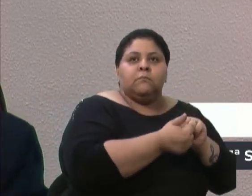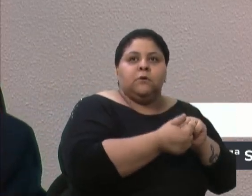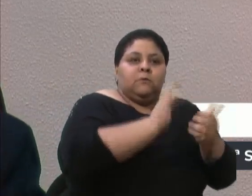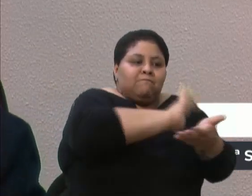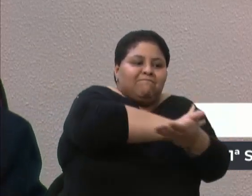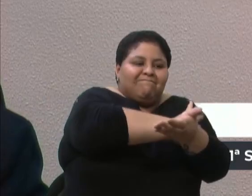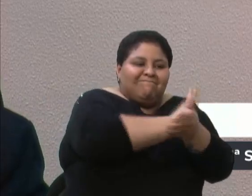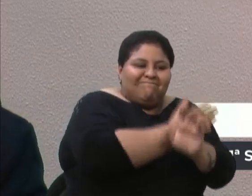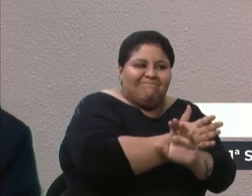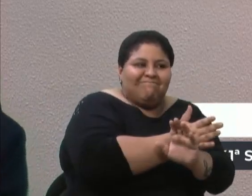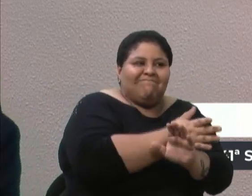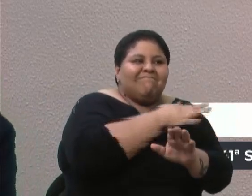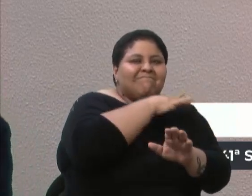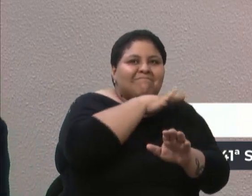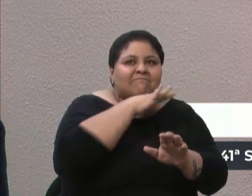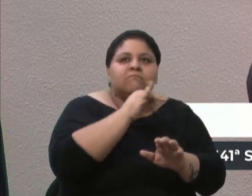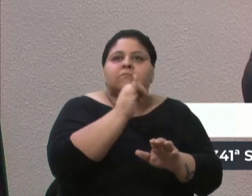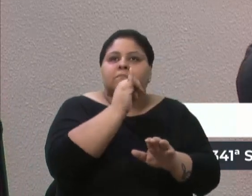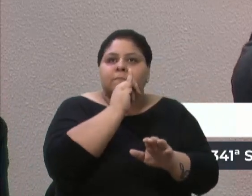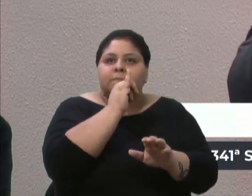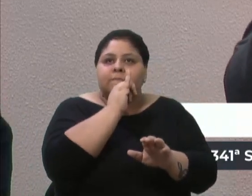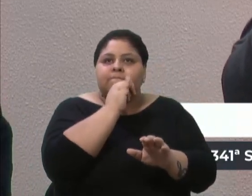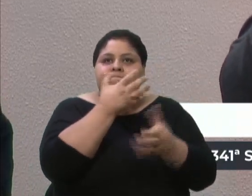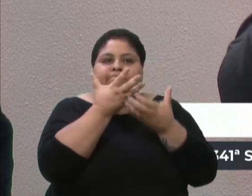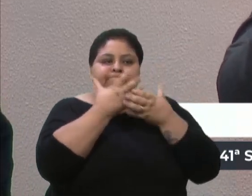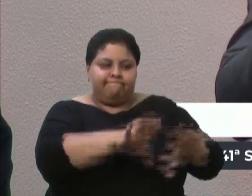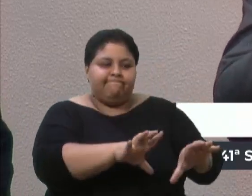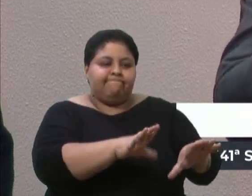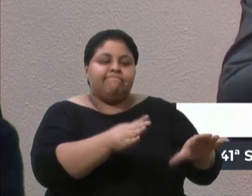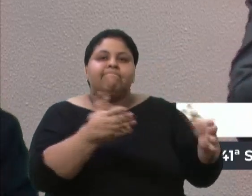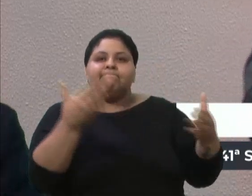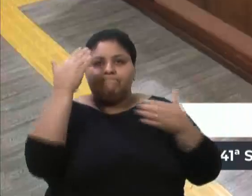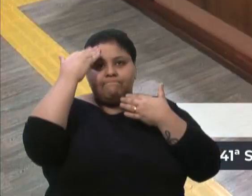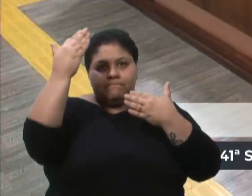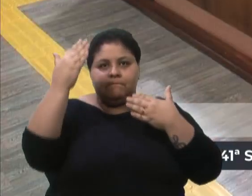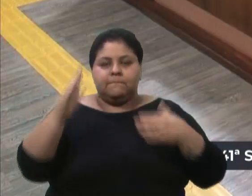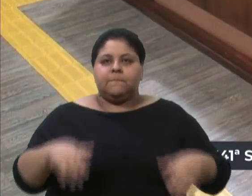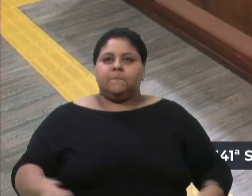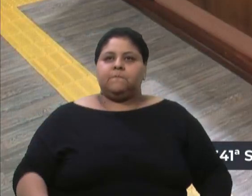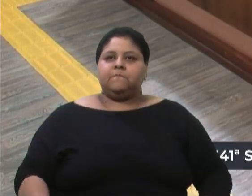e que exemplos assim nós temos que combater. Era isso, meu muito obrigado. Obrigado.